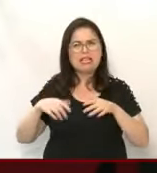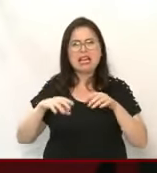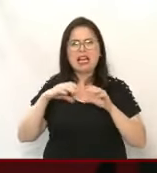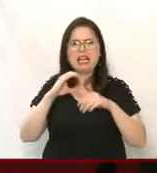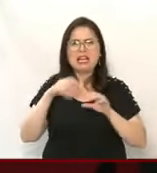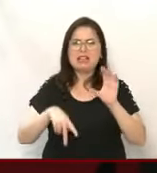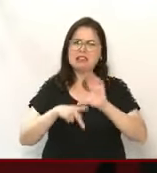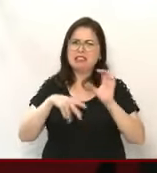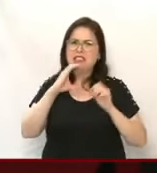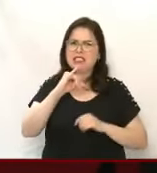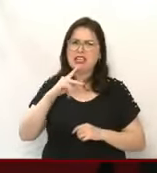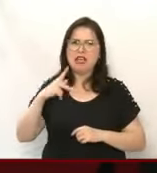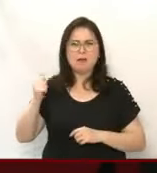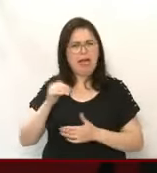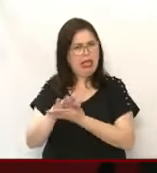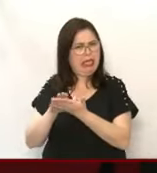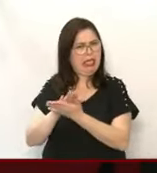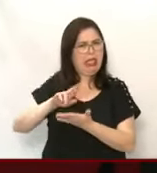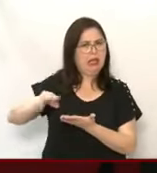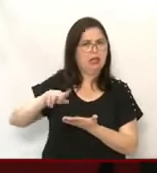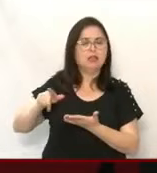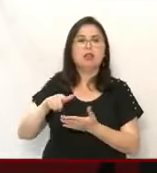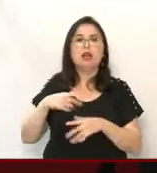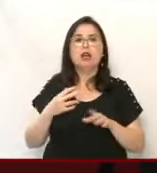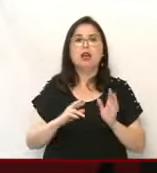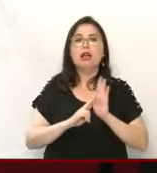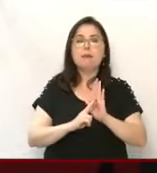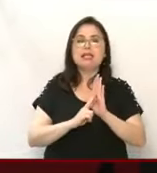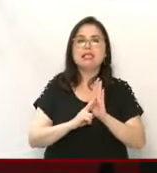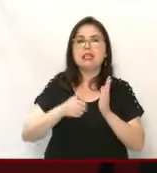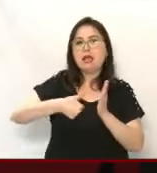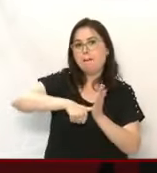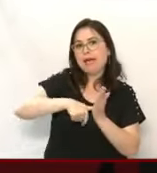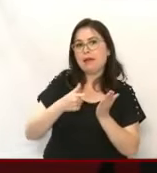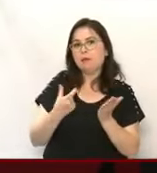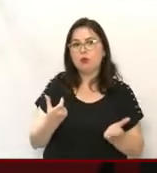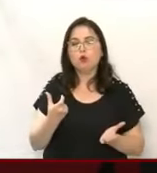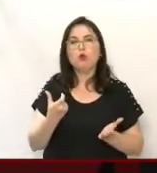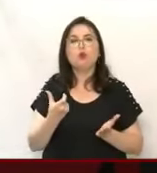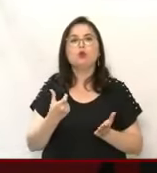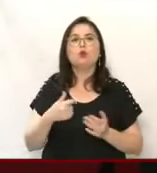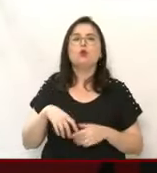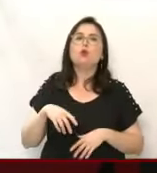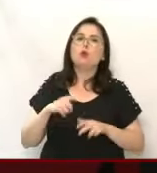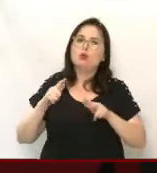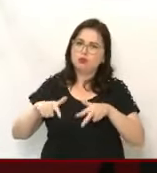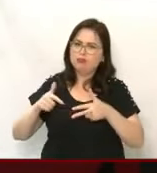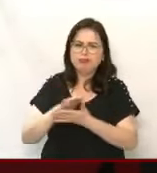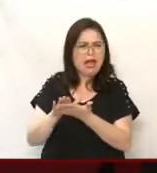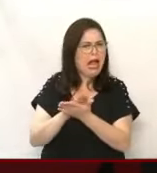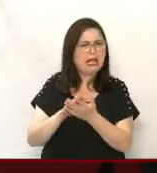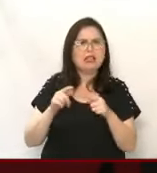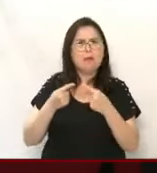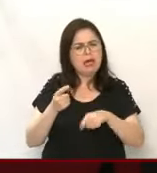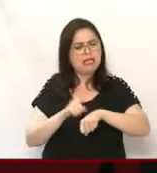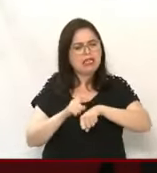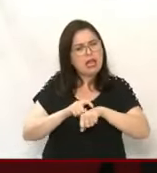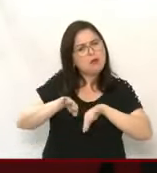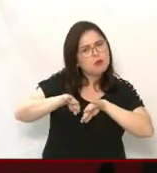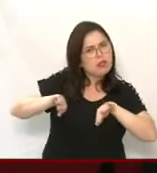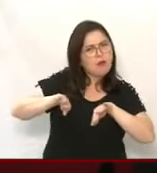é membro do comitê sindical, mas que se envolve na luta e dedica, né, a parte do seu